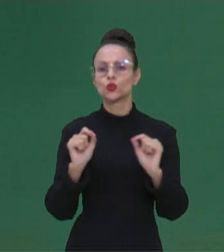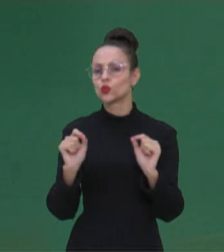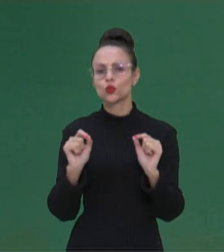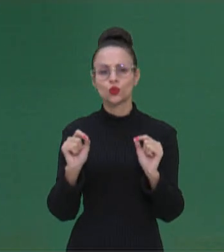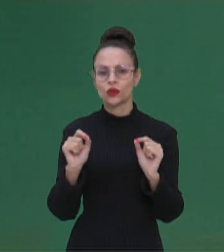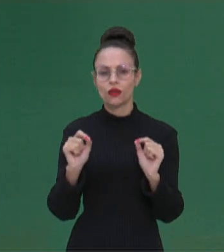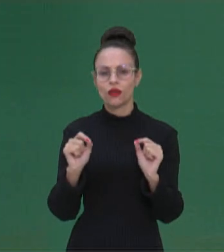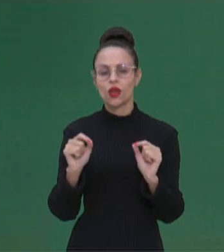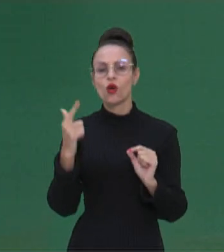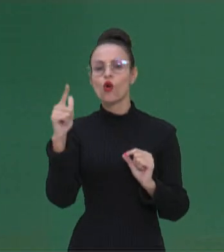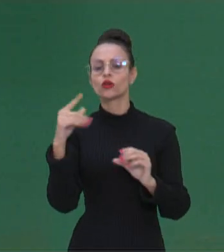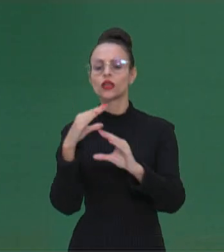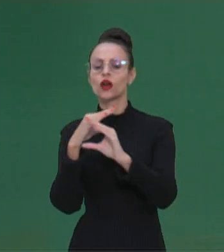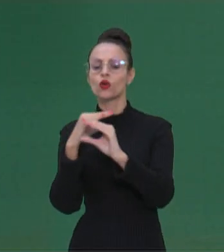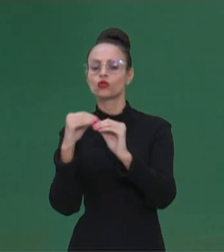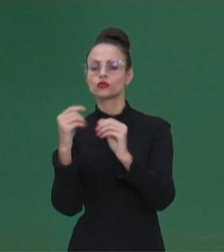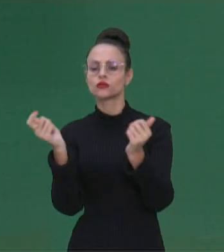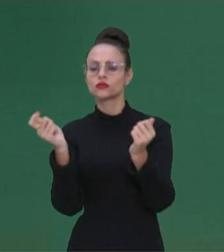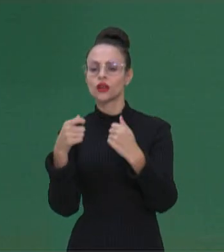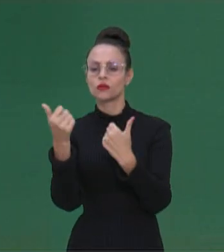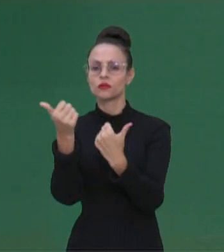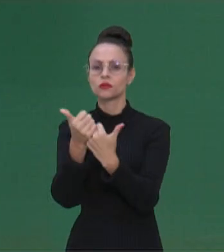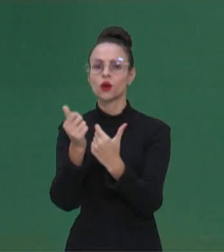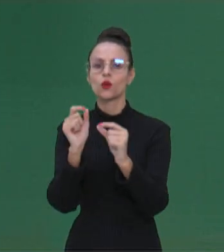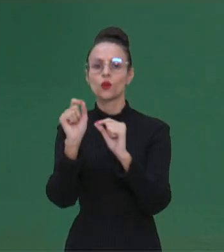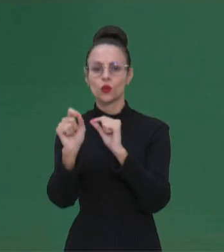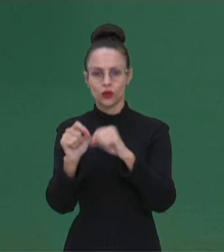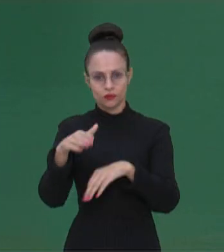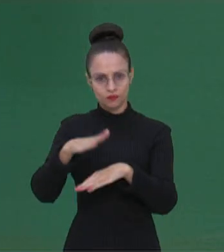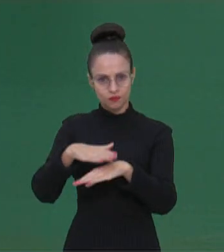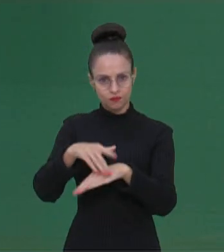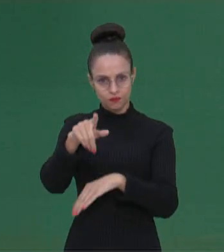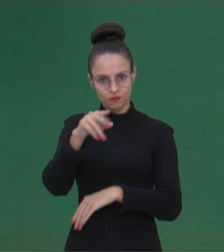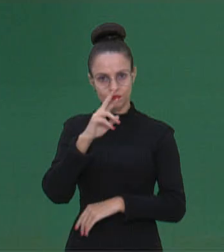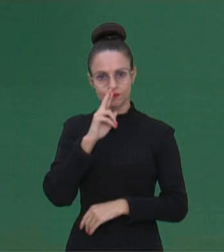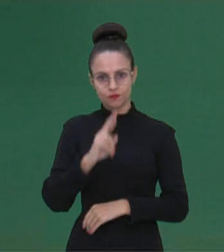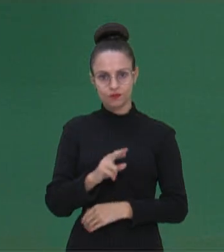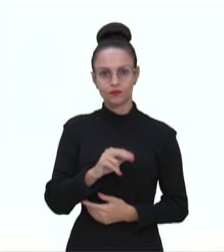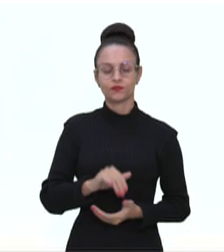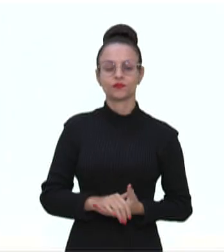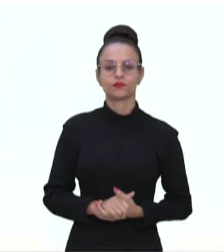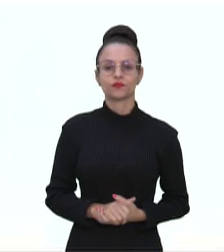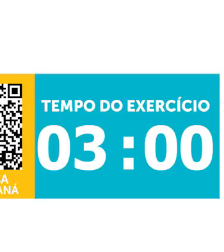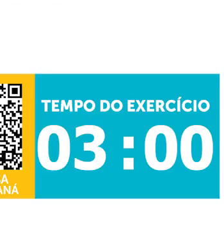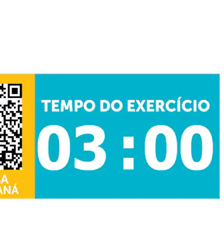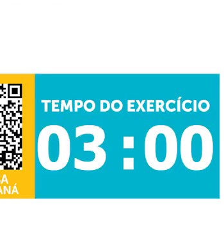qual outra conjunção eu poderia usar no lugar? Um tempinho para vocês fazerem.